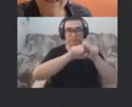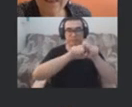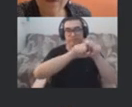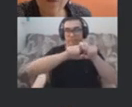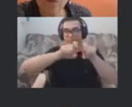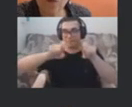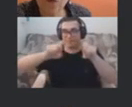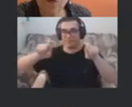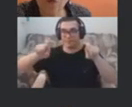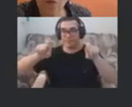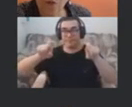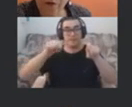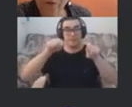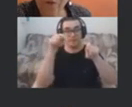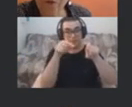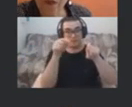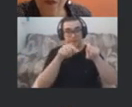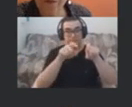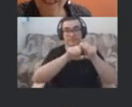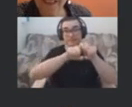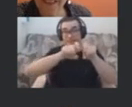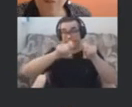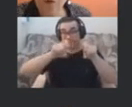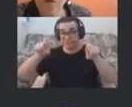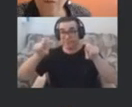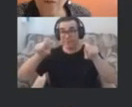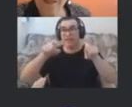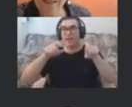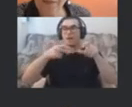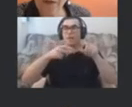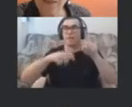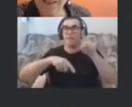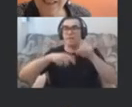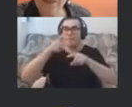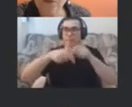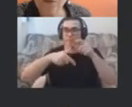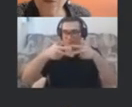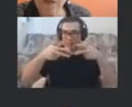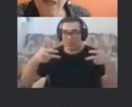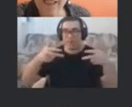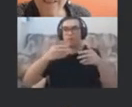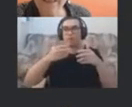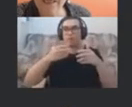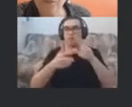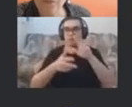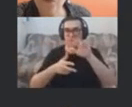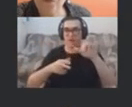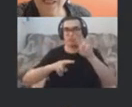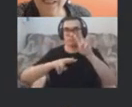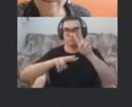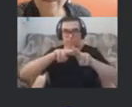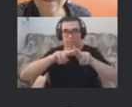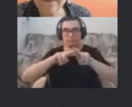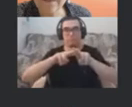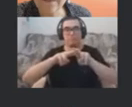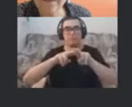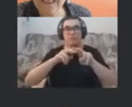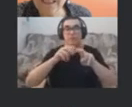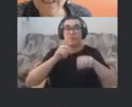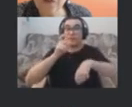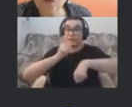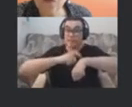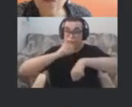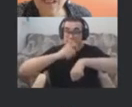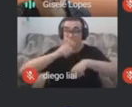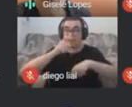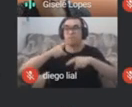a retenção dos compostos para que eles possam passar pelo detector em tempos diferentes,